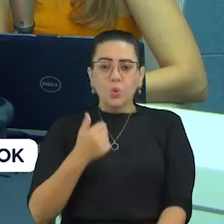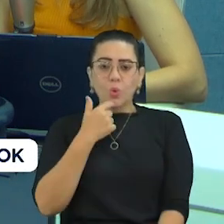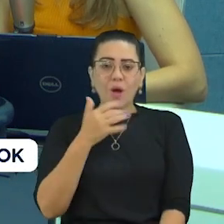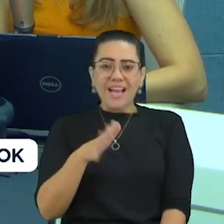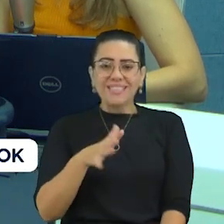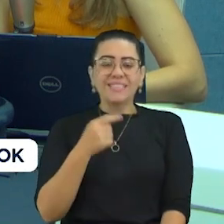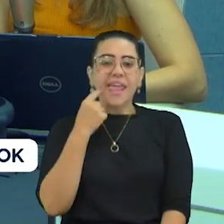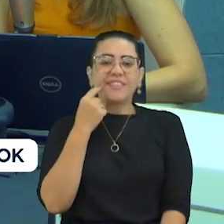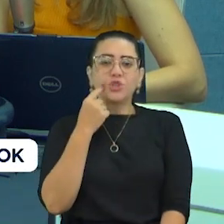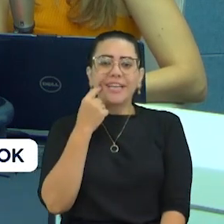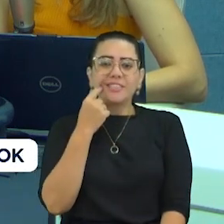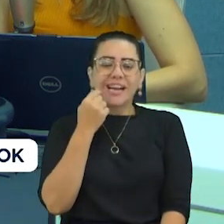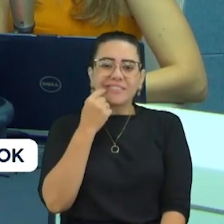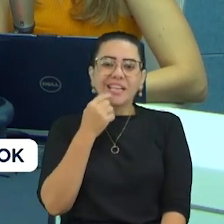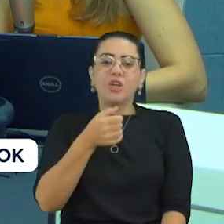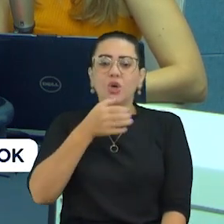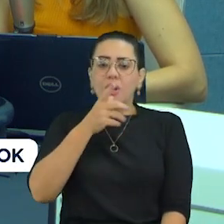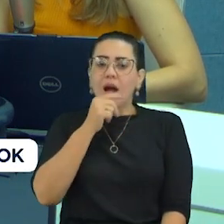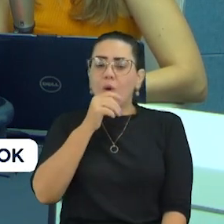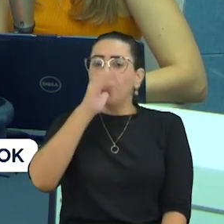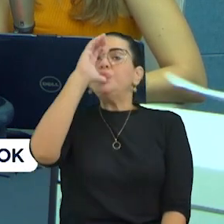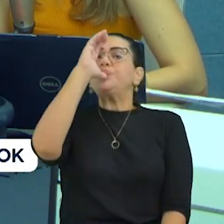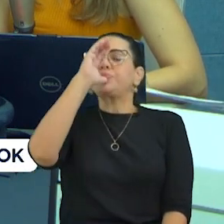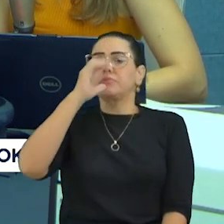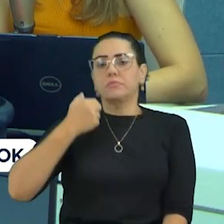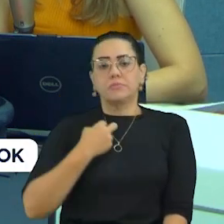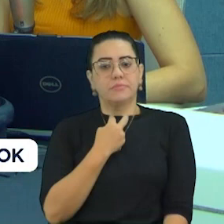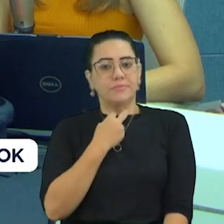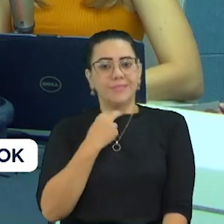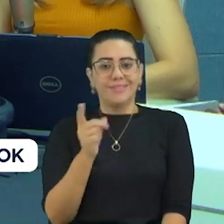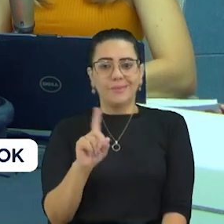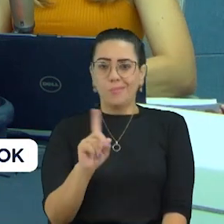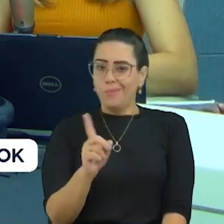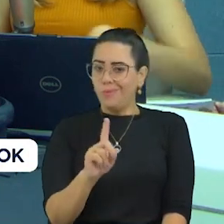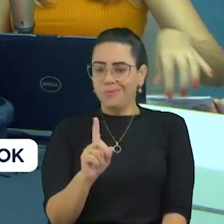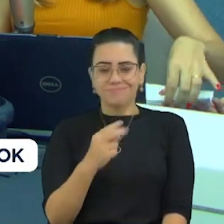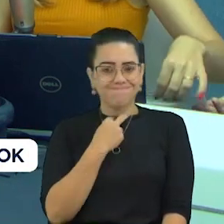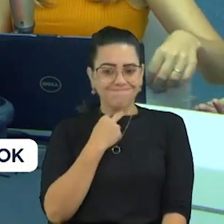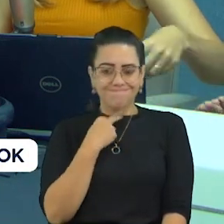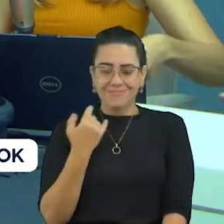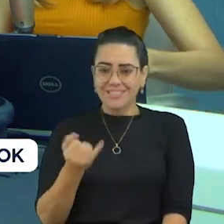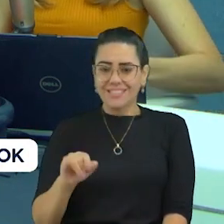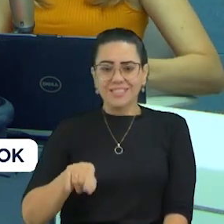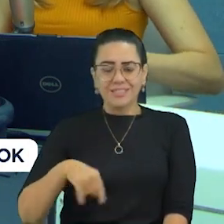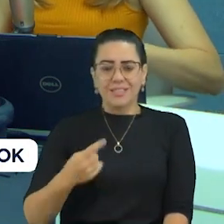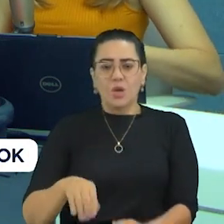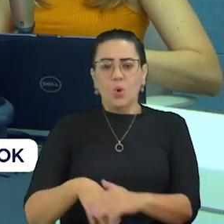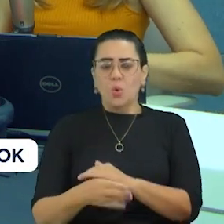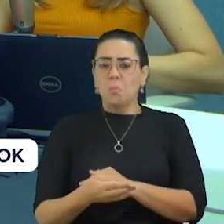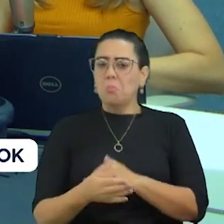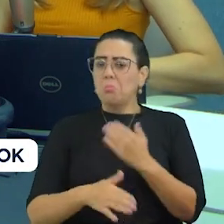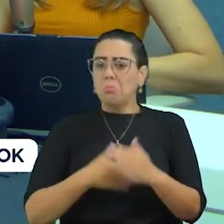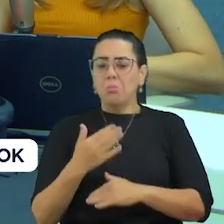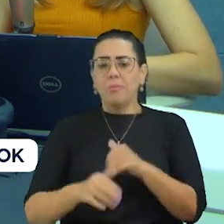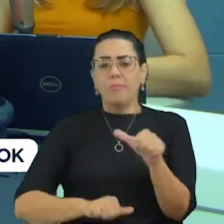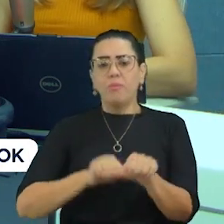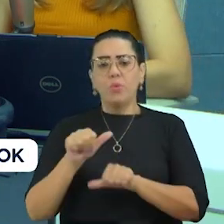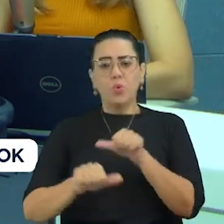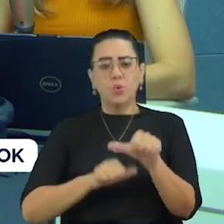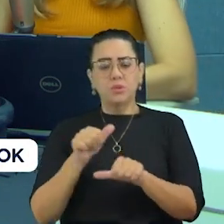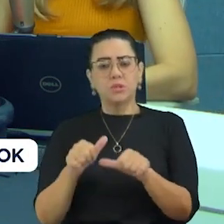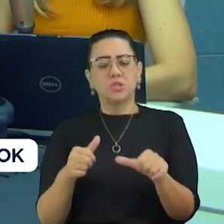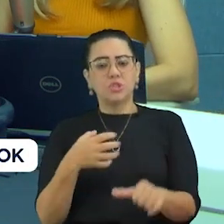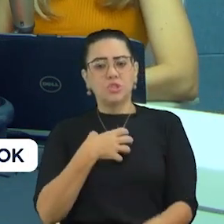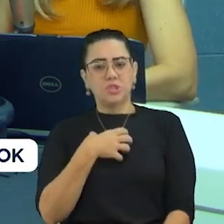eu faço um erro muito grave. Então, existem pessoas que fazem isso, têm essa rotina e elas, na verdade, estão mudando a concepção